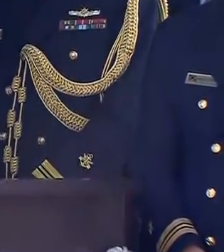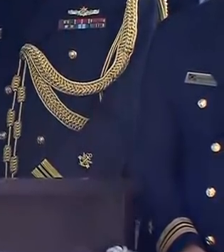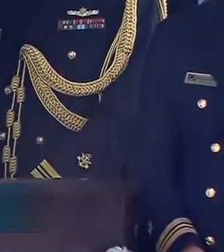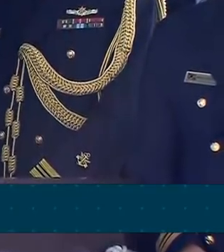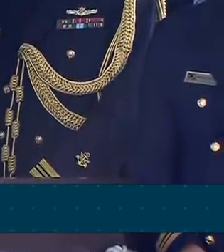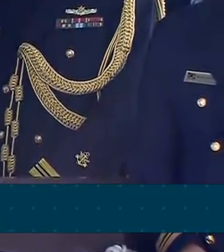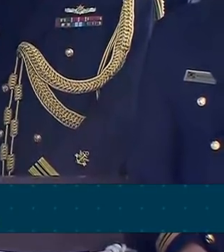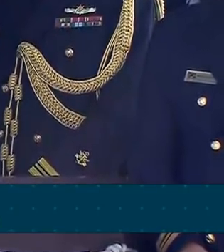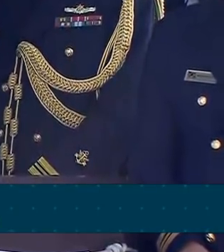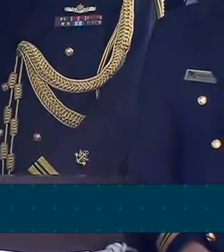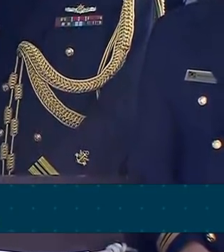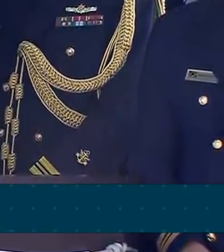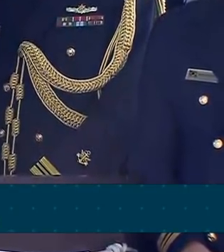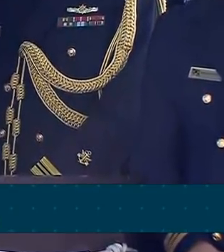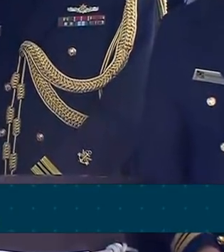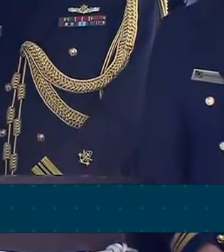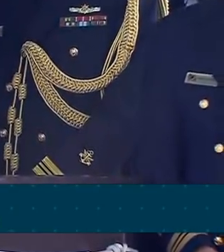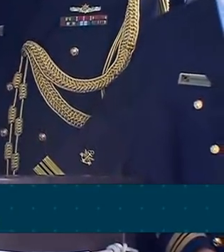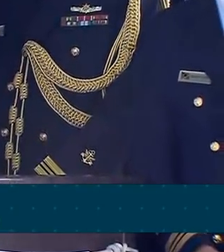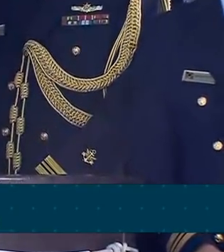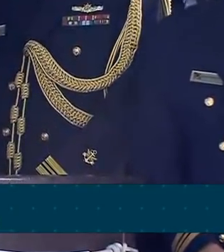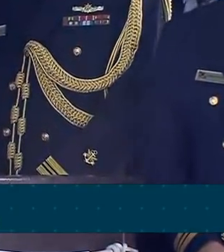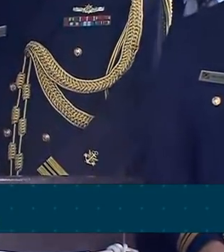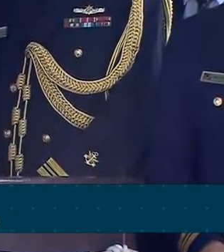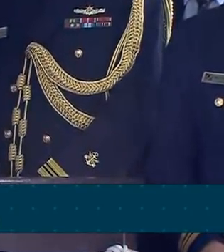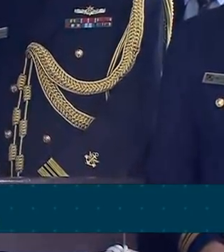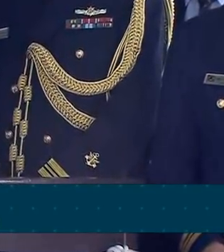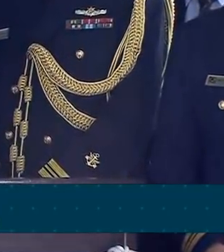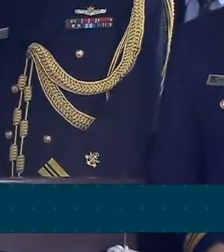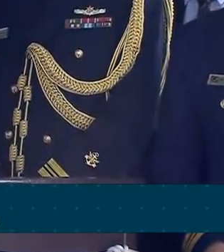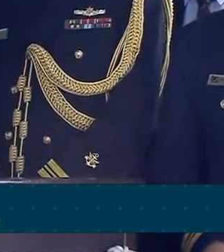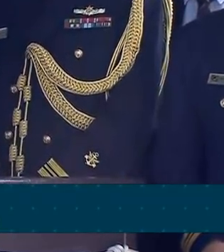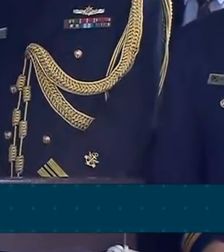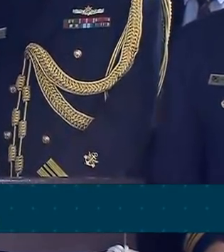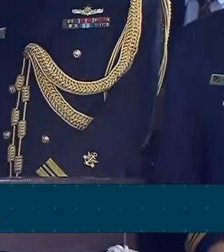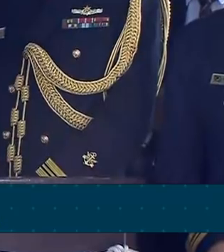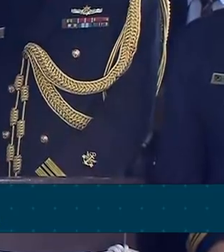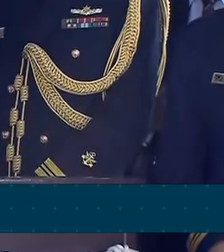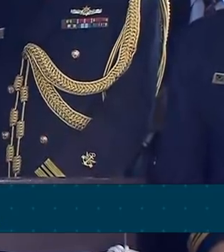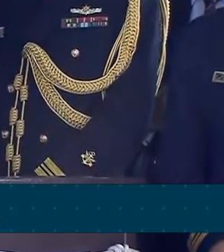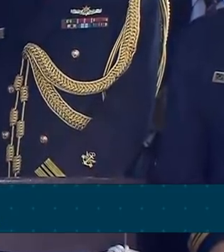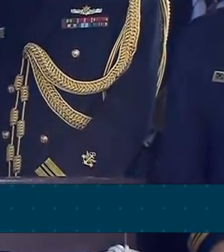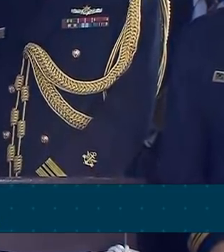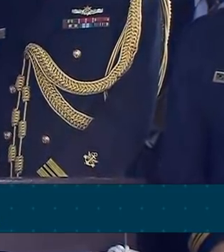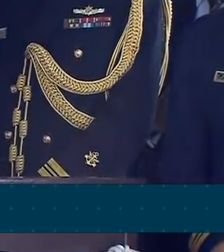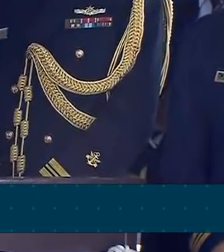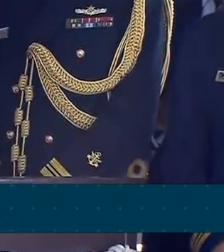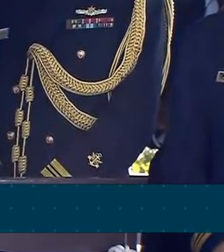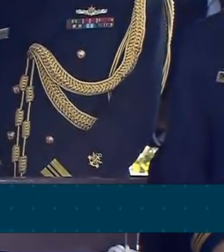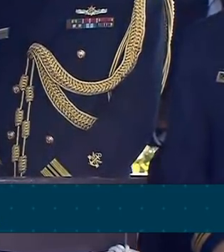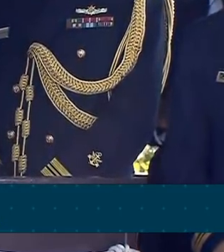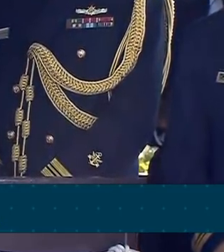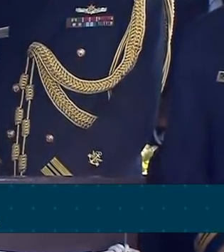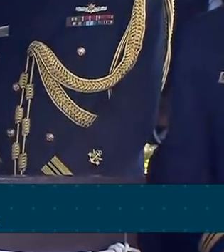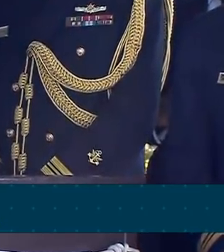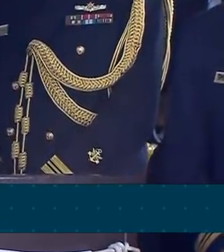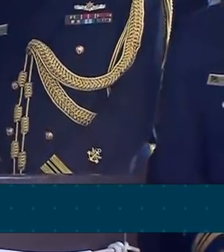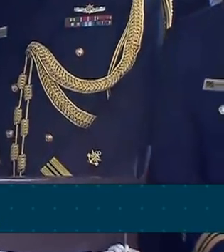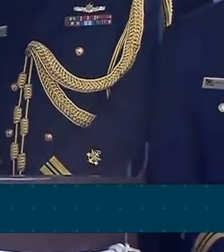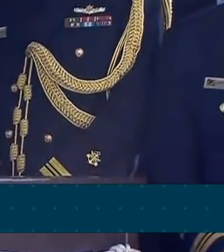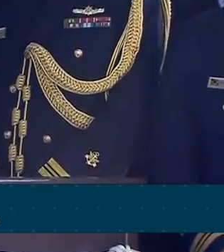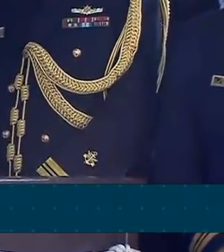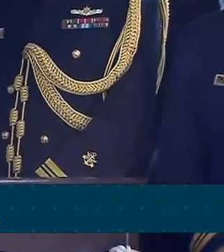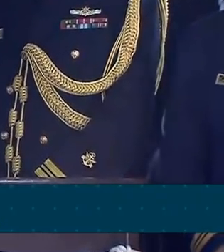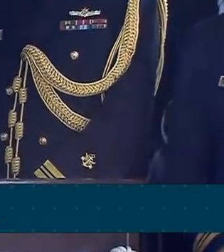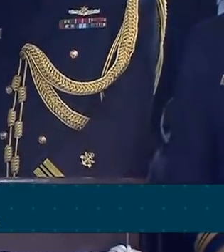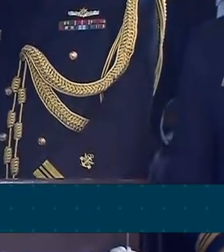Também está honrada pela distinta presença do senhor presidente da República, senhor Jair